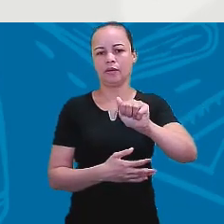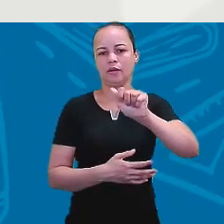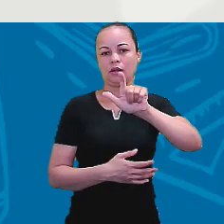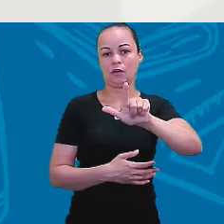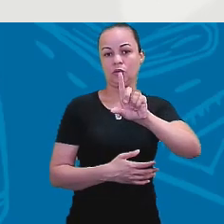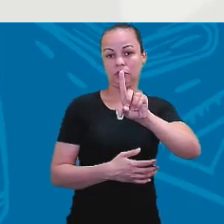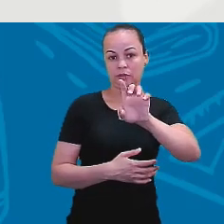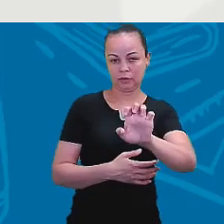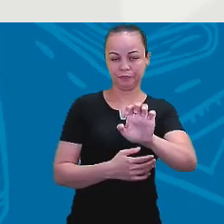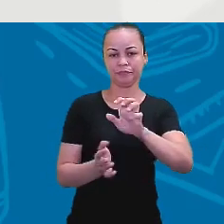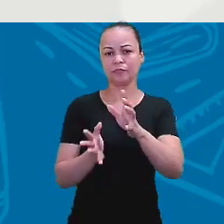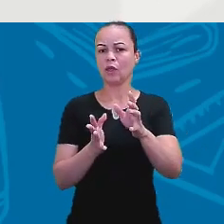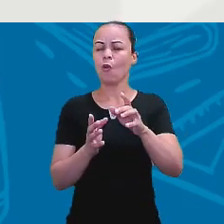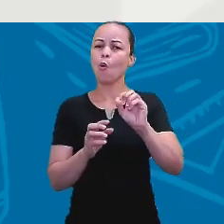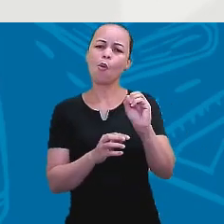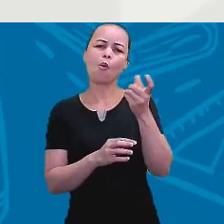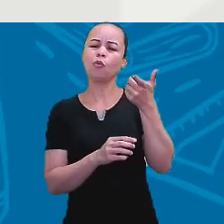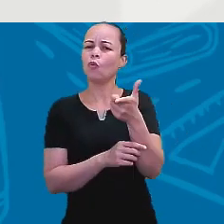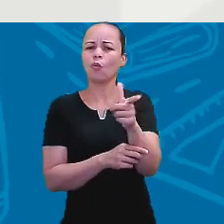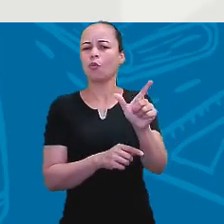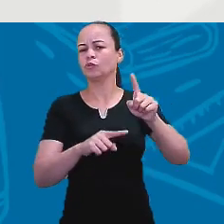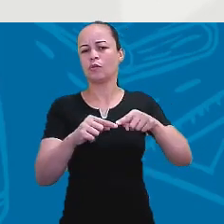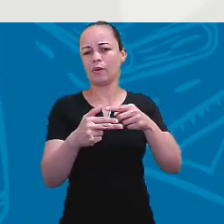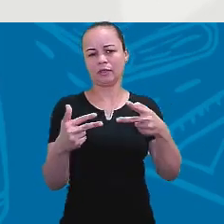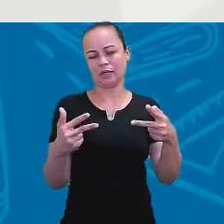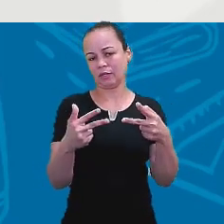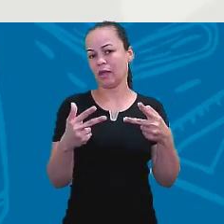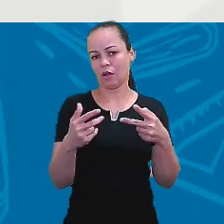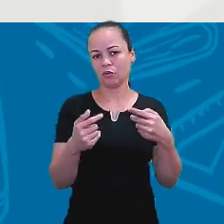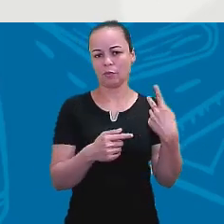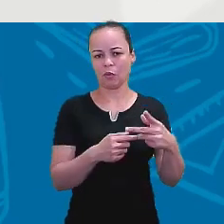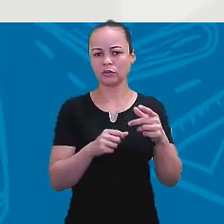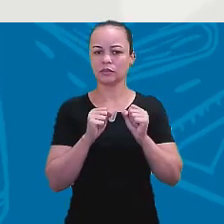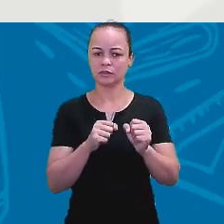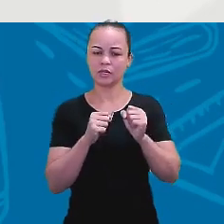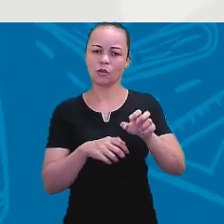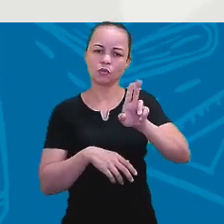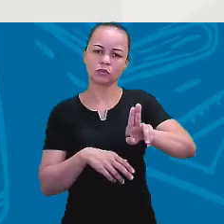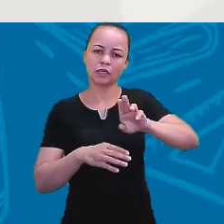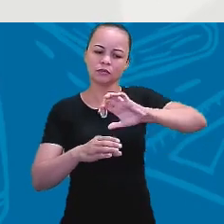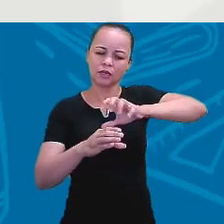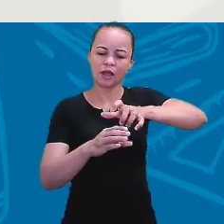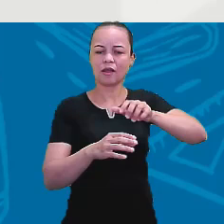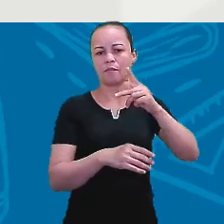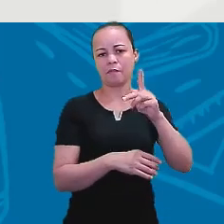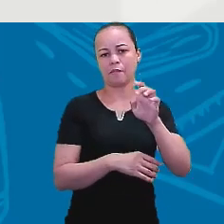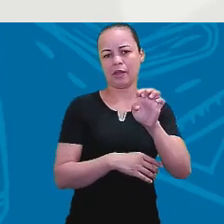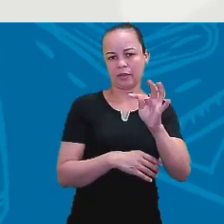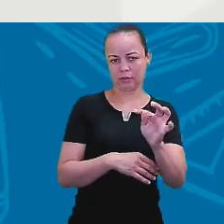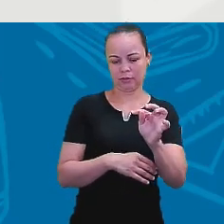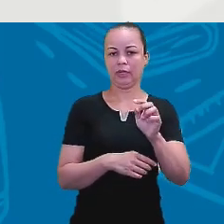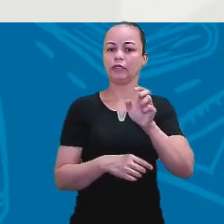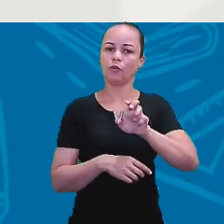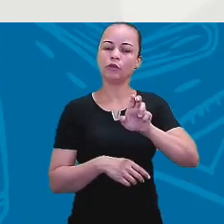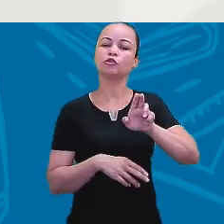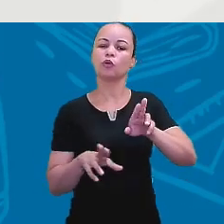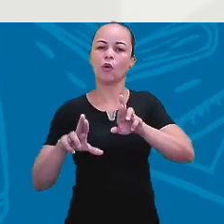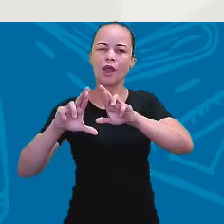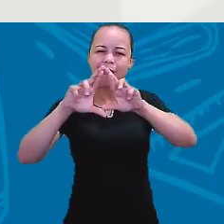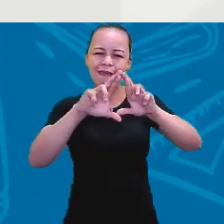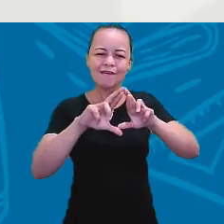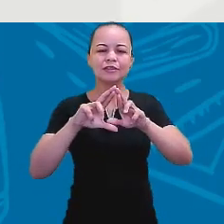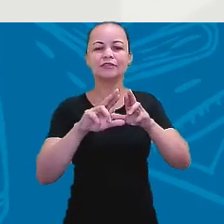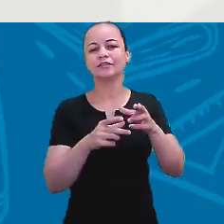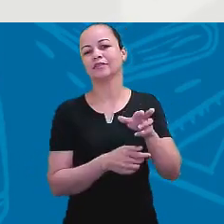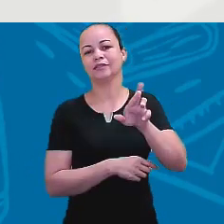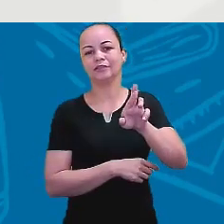mesmo material que tinha sido lá produzido a garrafa PET. Então eu vou estar reciclando e com isso eu vou evitar de retirar